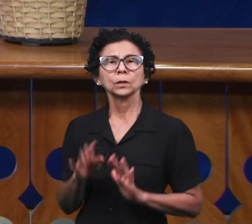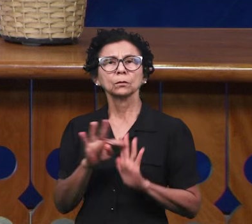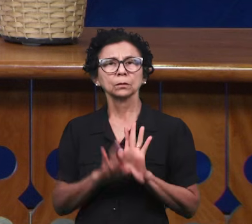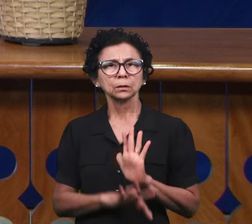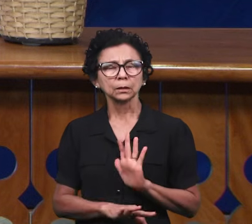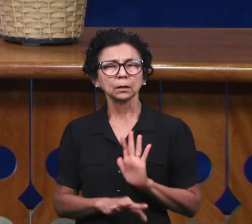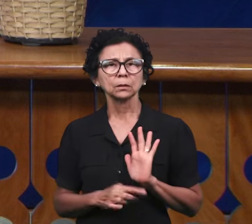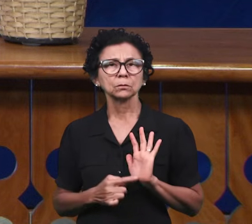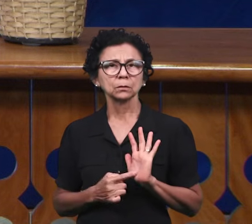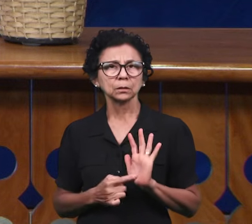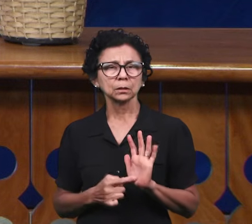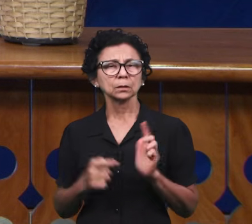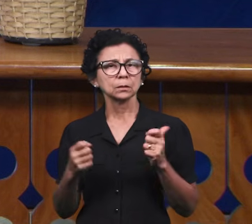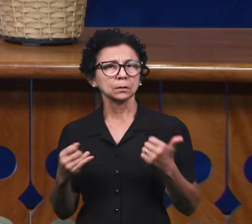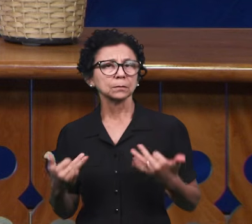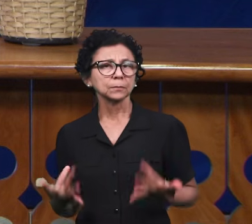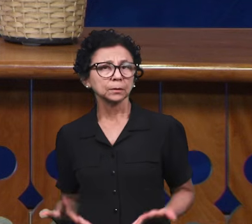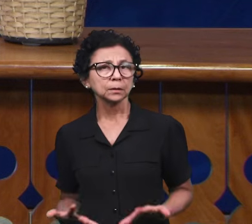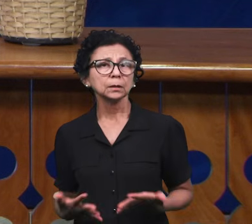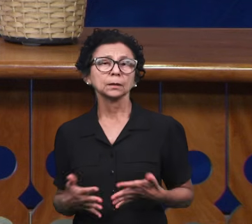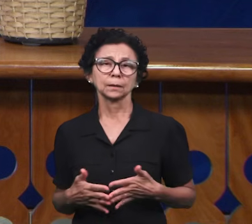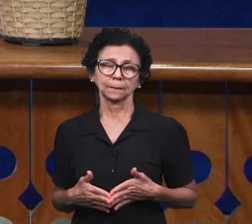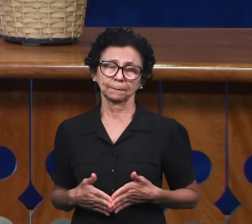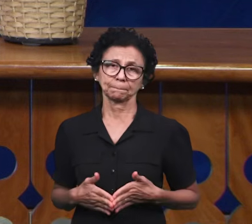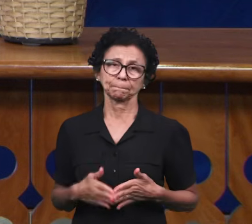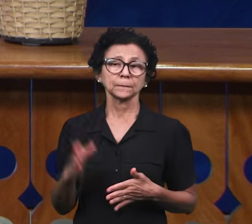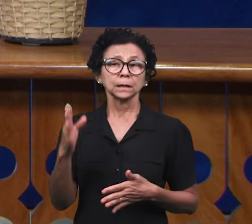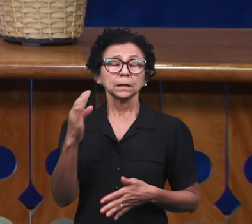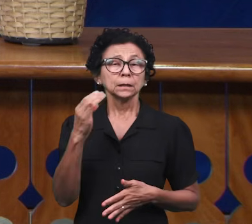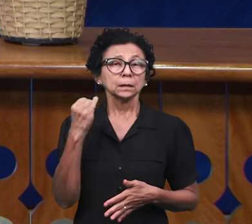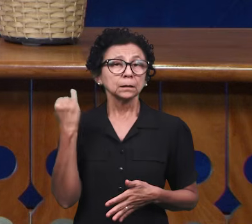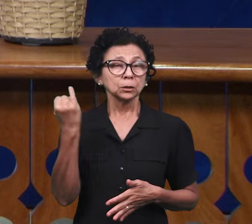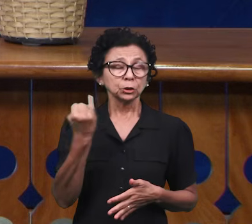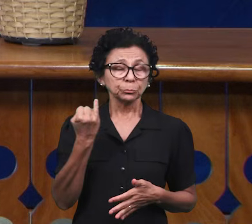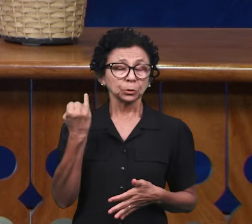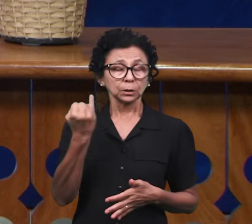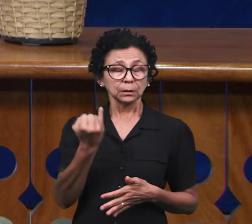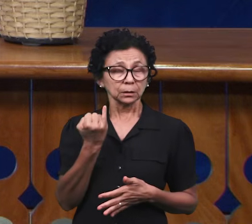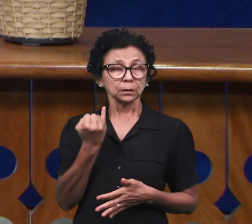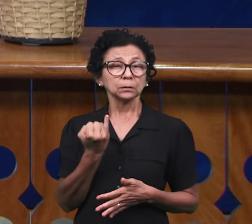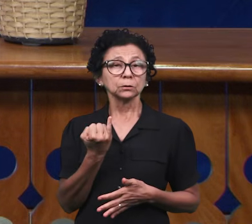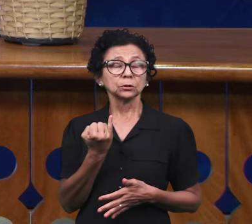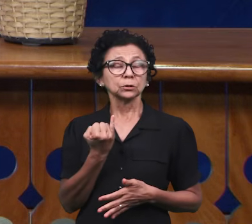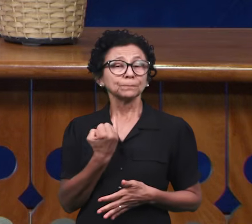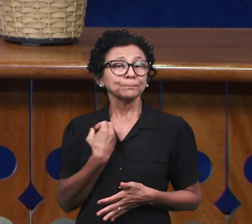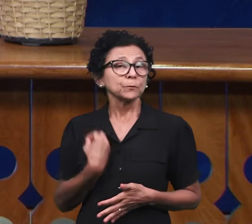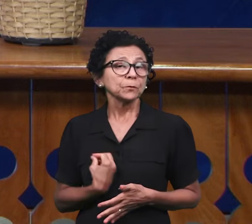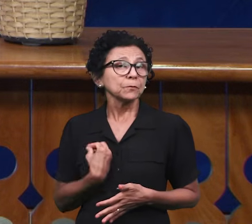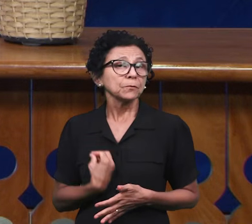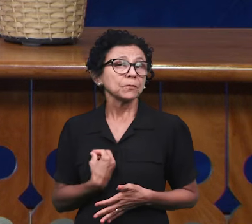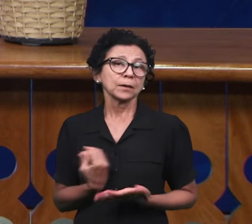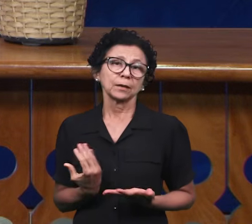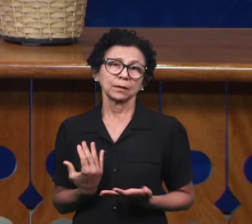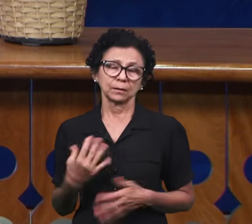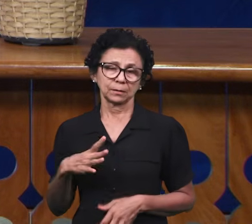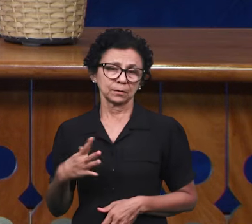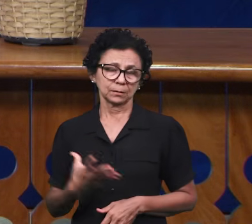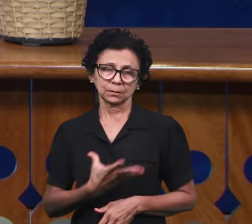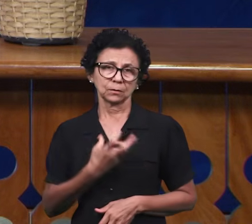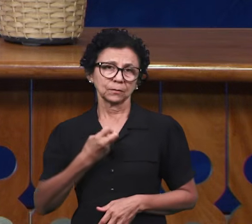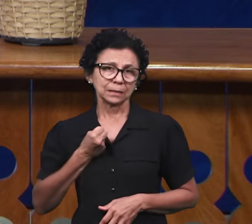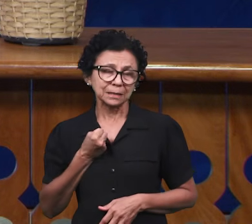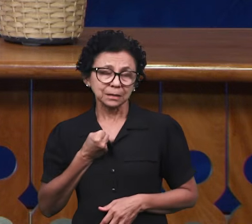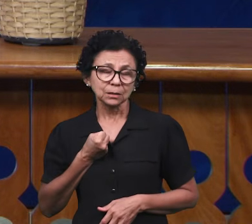para nós acerca da importância de vivermos realmente salvação e podermos falar sobre